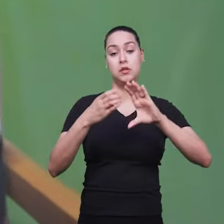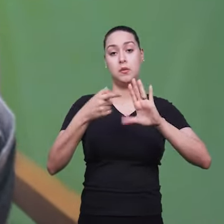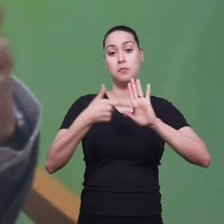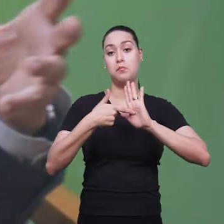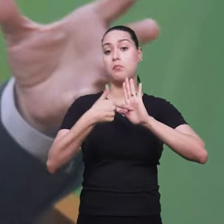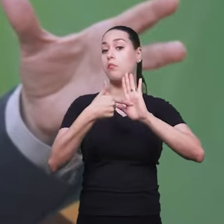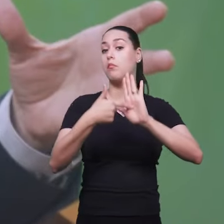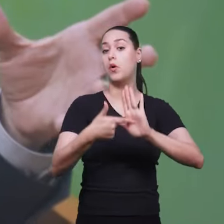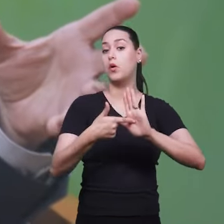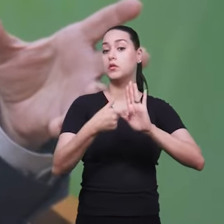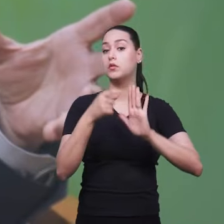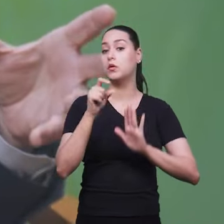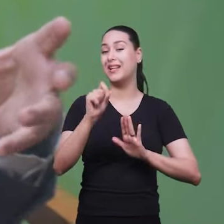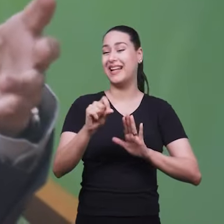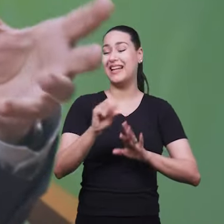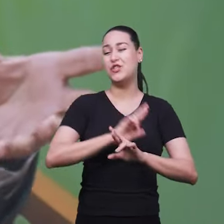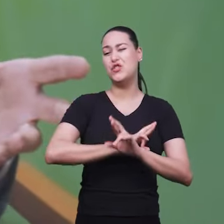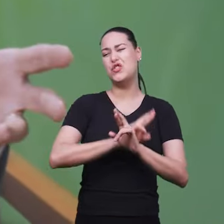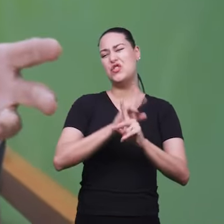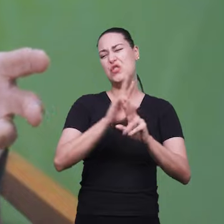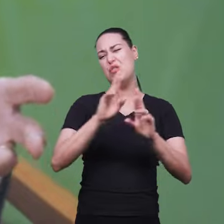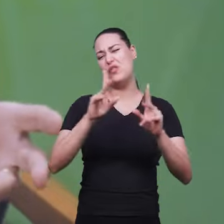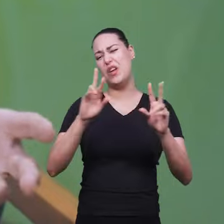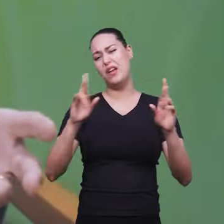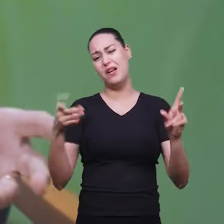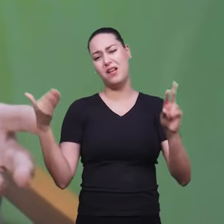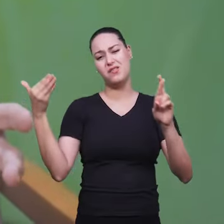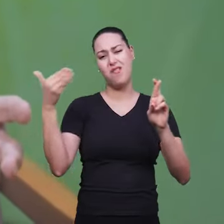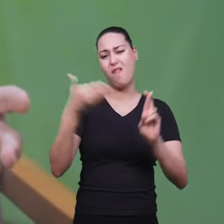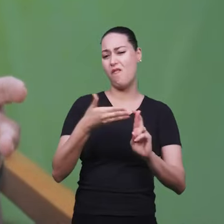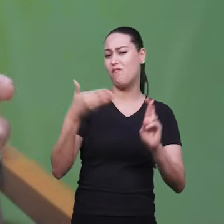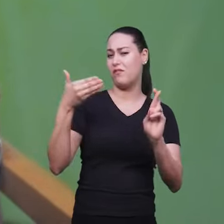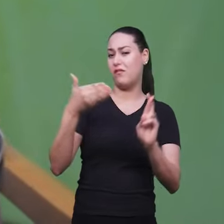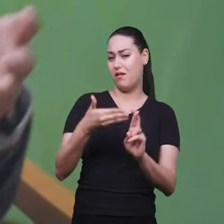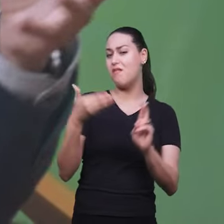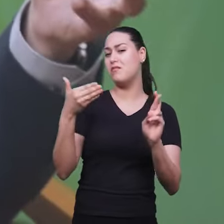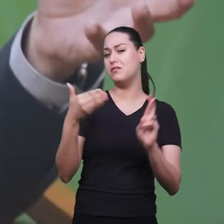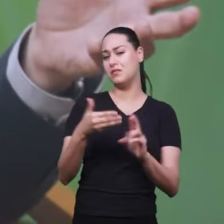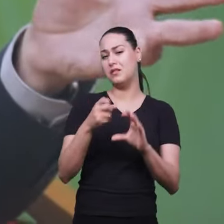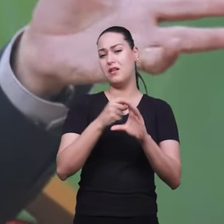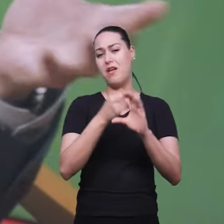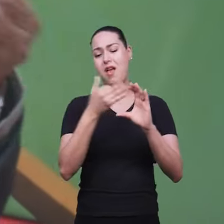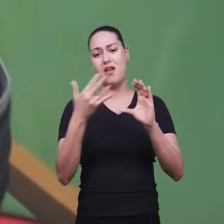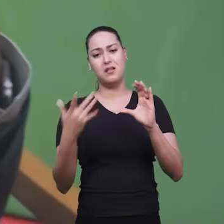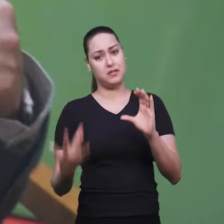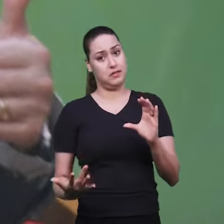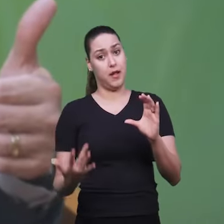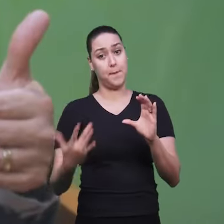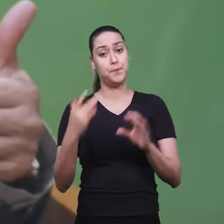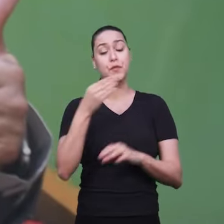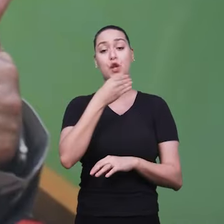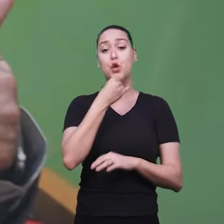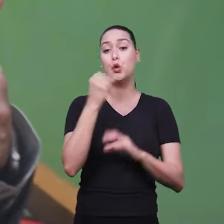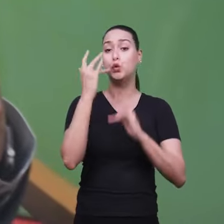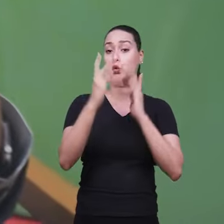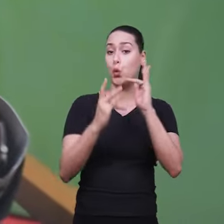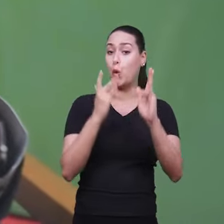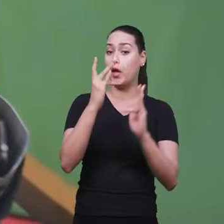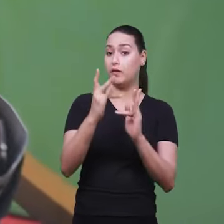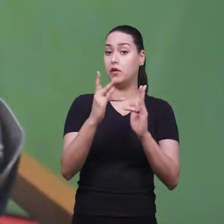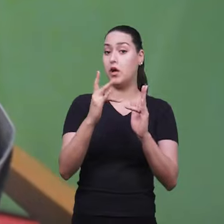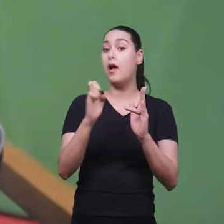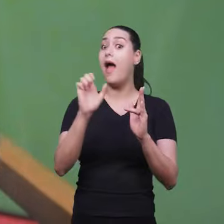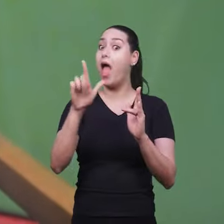traz diversas referências ou qualificações que o noivo, Senhor Jesus,